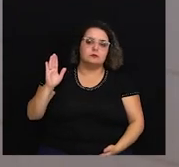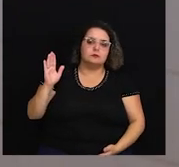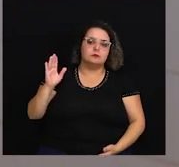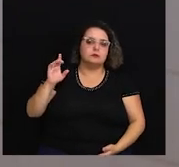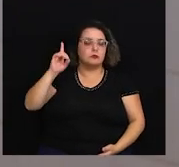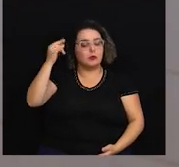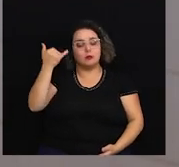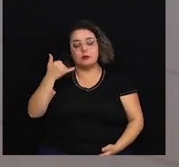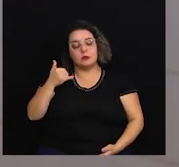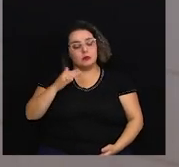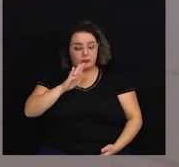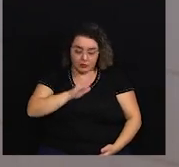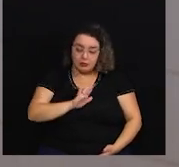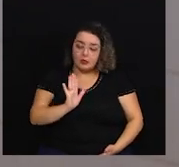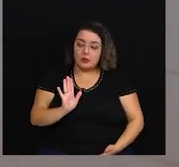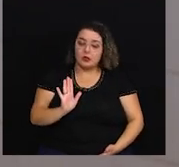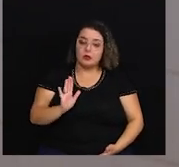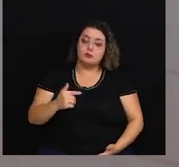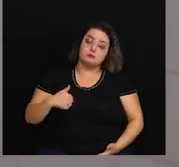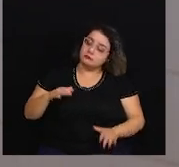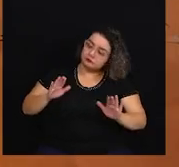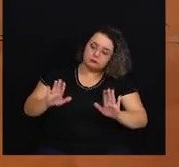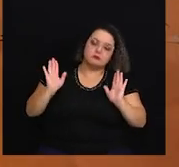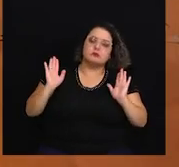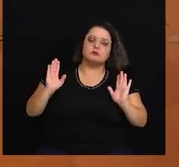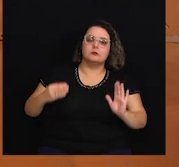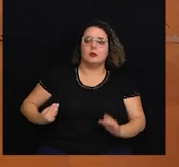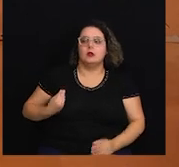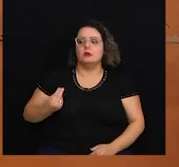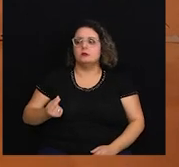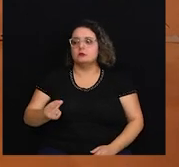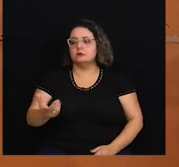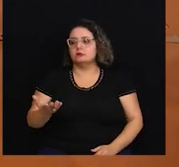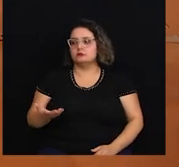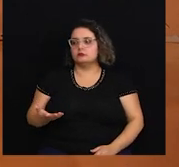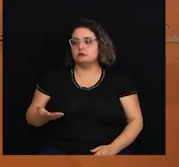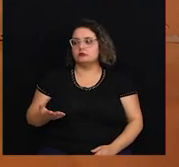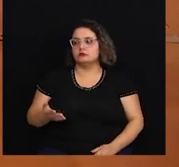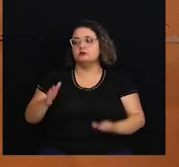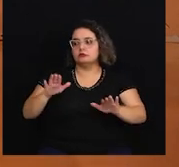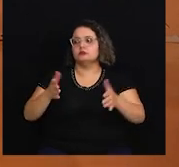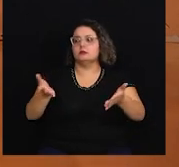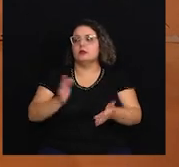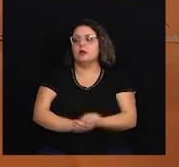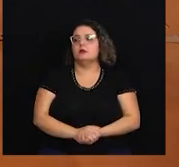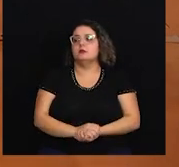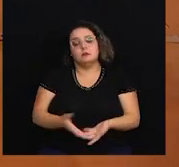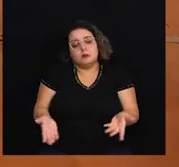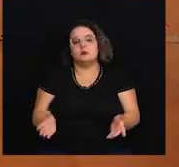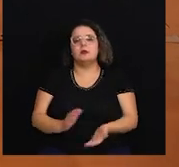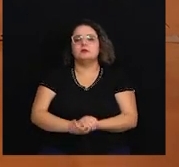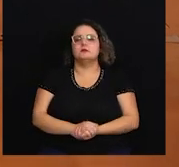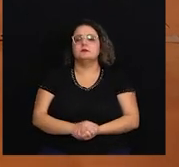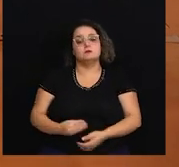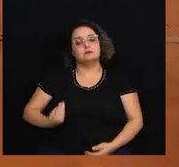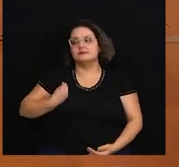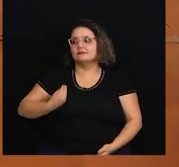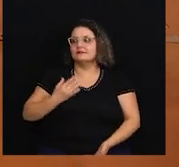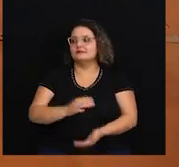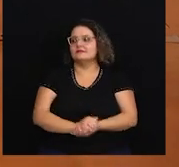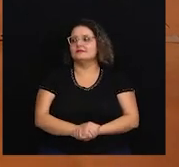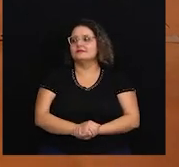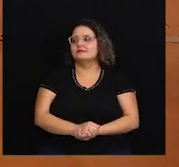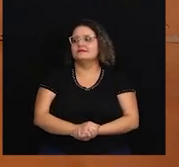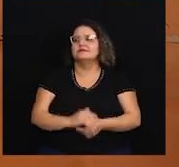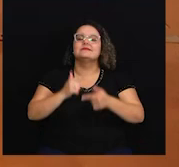vai ficar achei faz parte da vida eu não fui fiquei ah e também